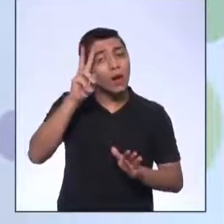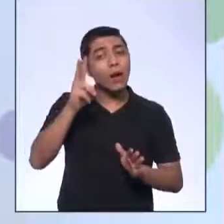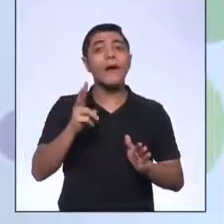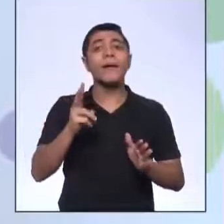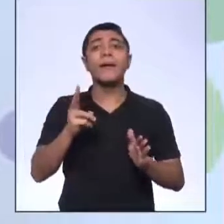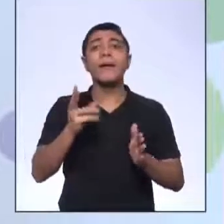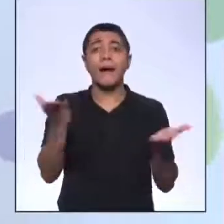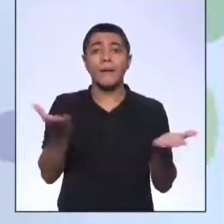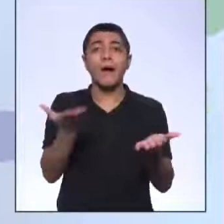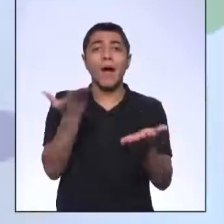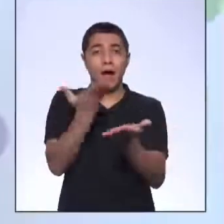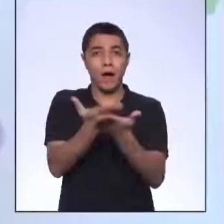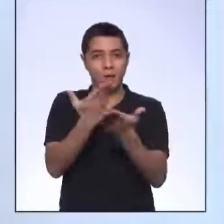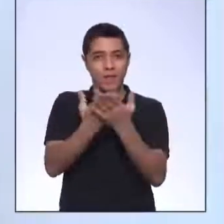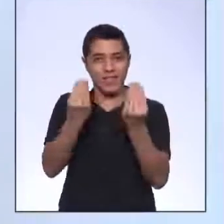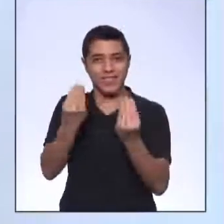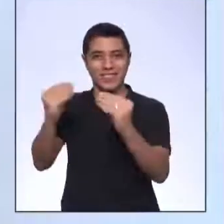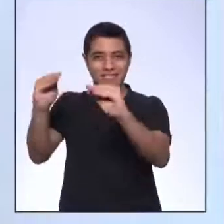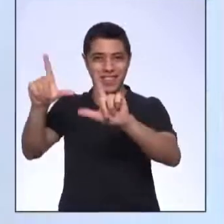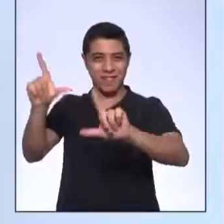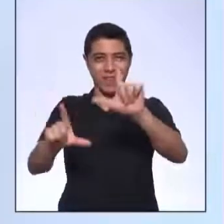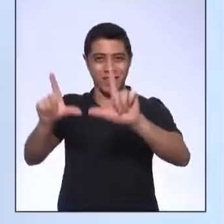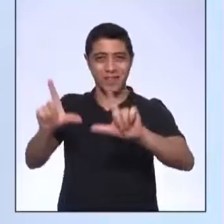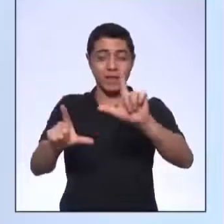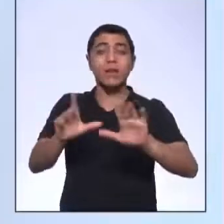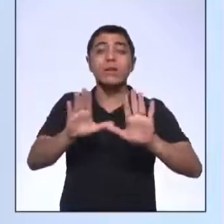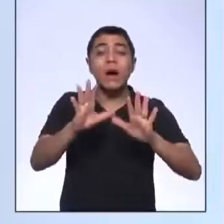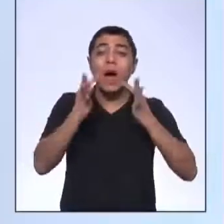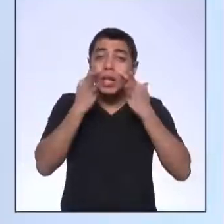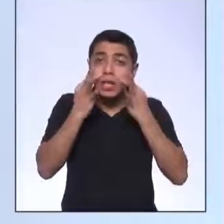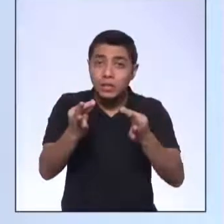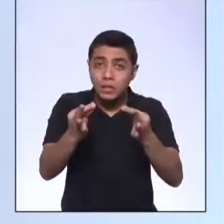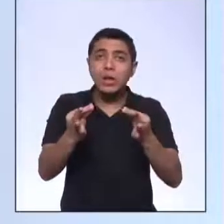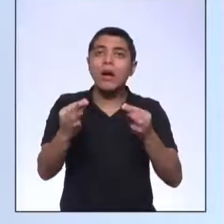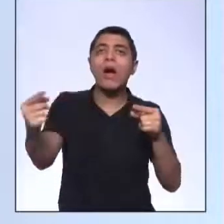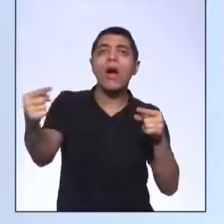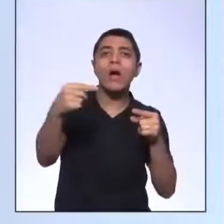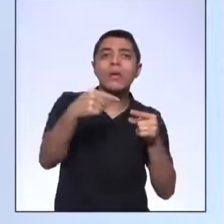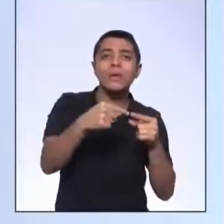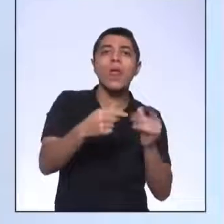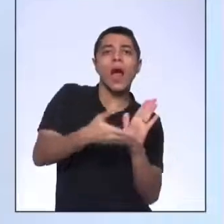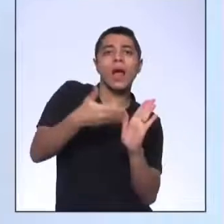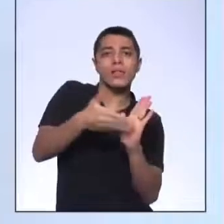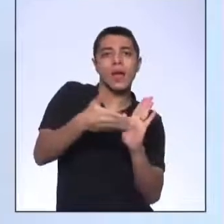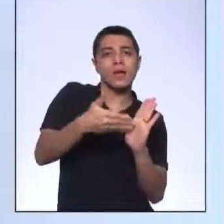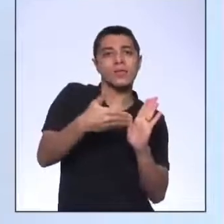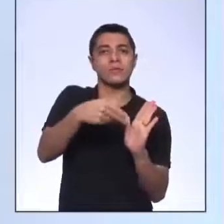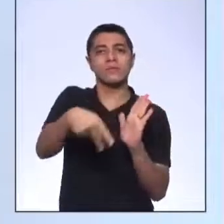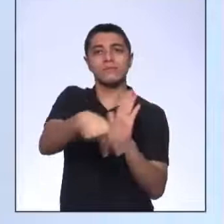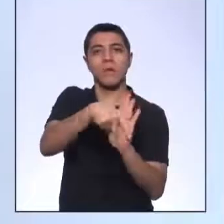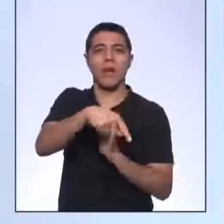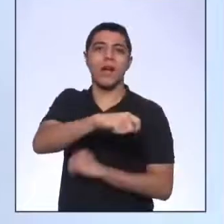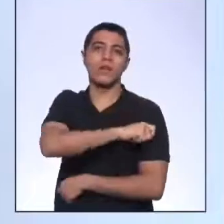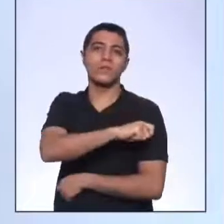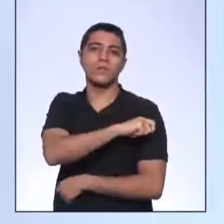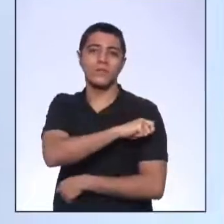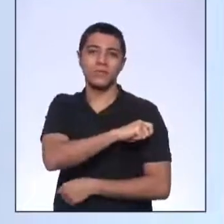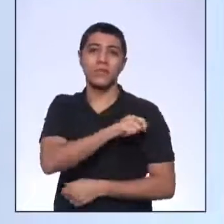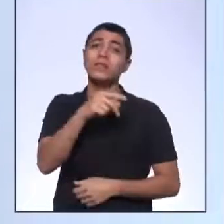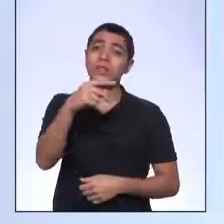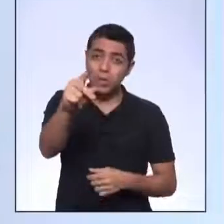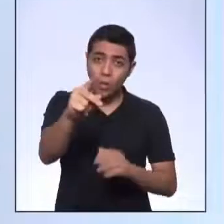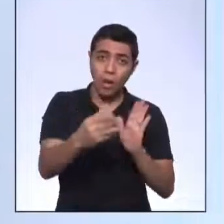televisionados para vocês elas elas são recortes do Caderno do Aluno então em casa pega o caderno do aluno de